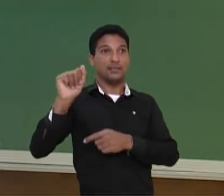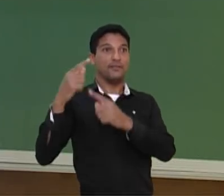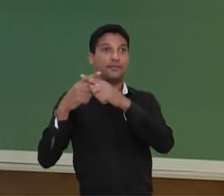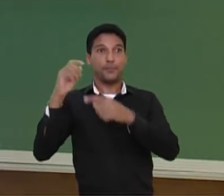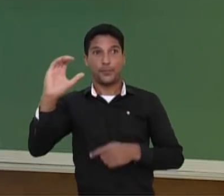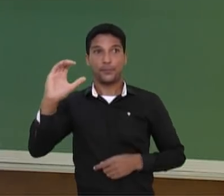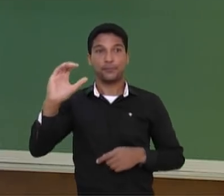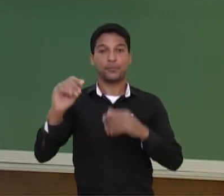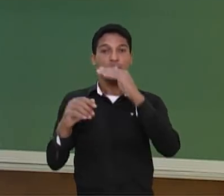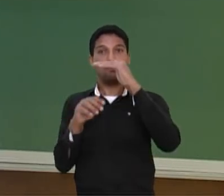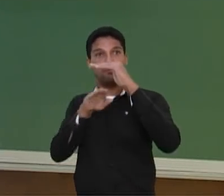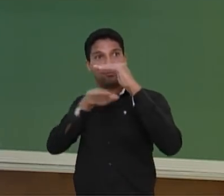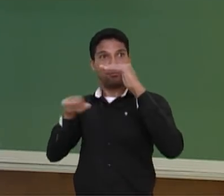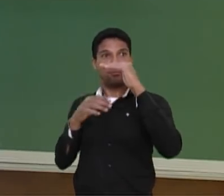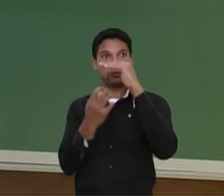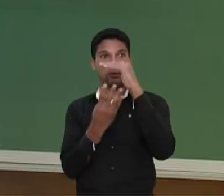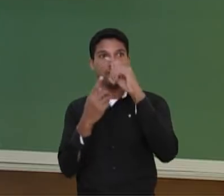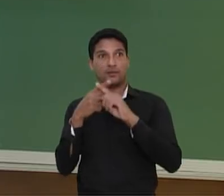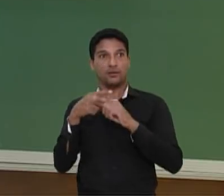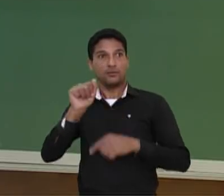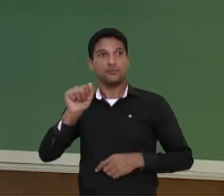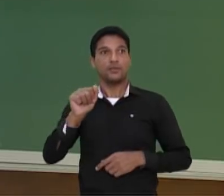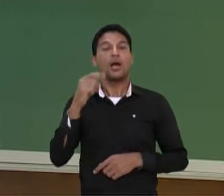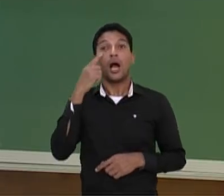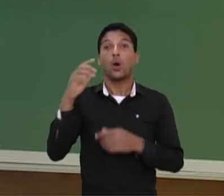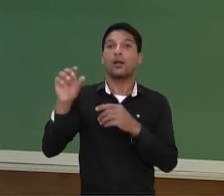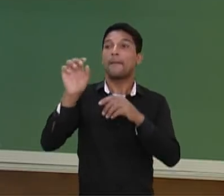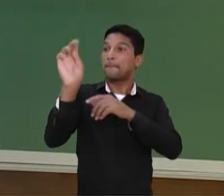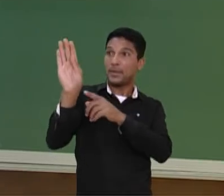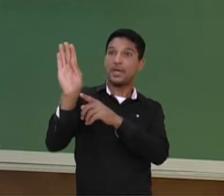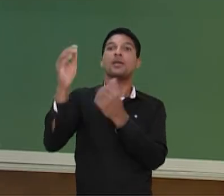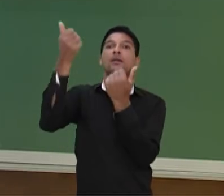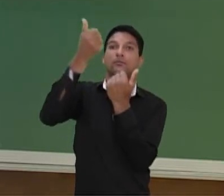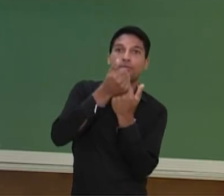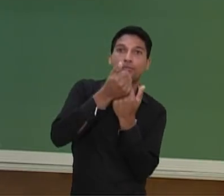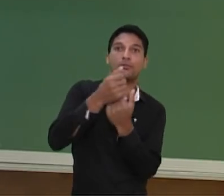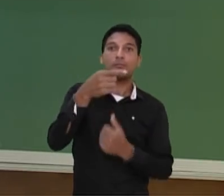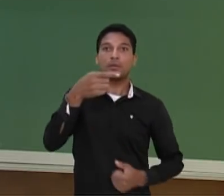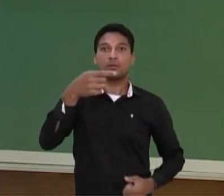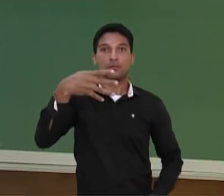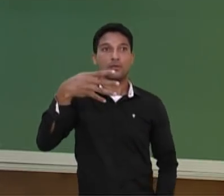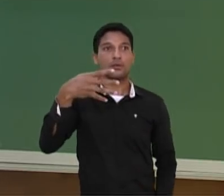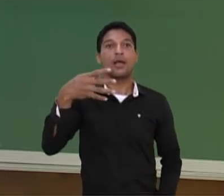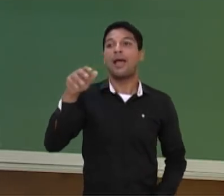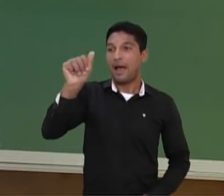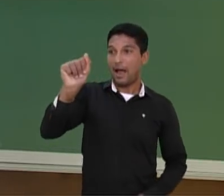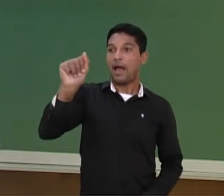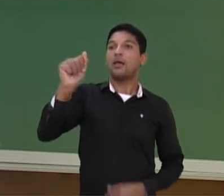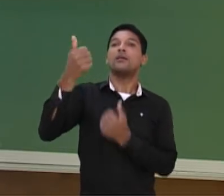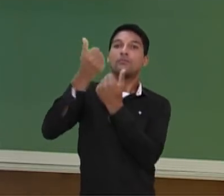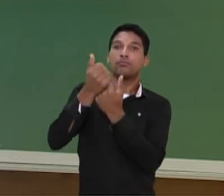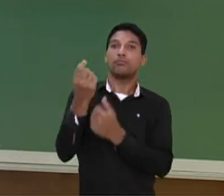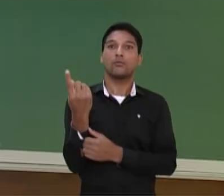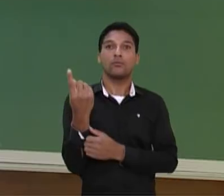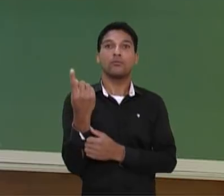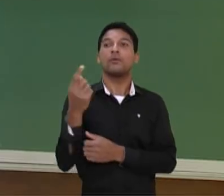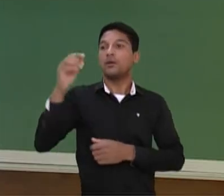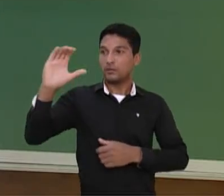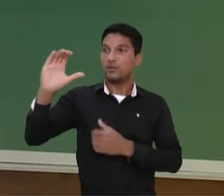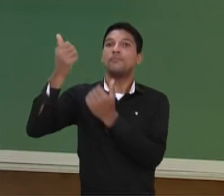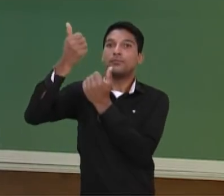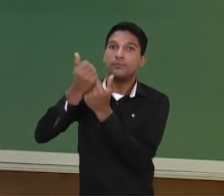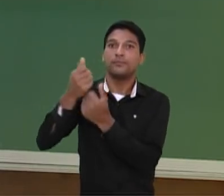de b, vou substituir entre parênteses menos 4. No lugar de a, substituo 1. E no lugar de c, substituo